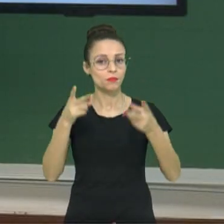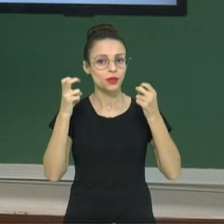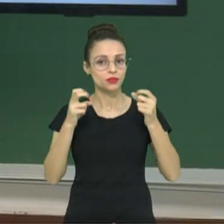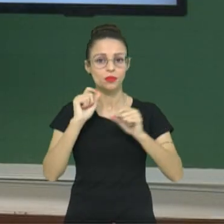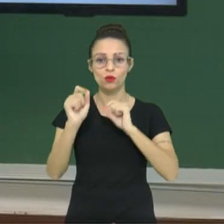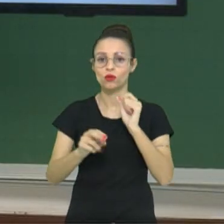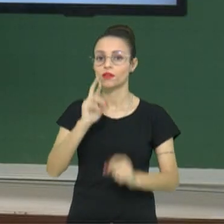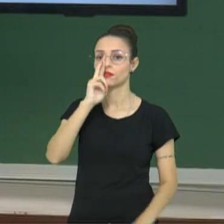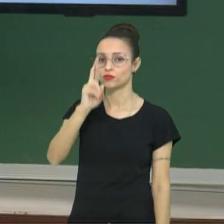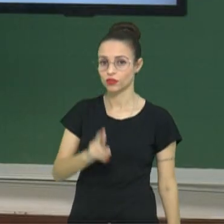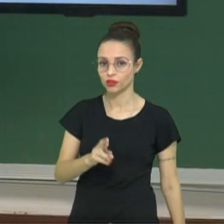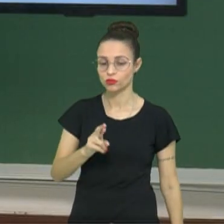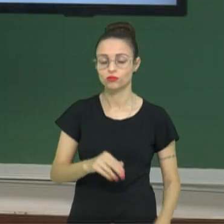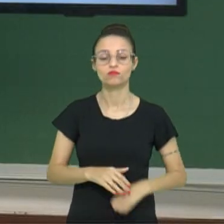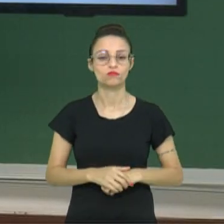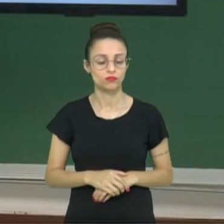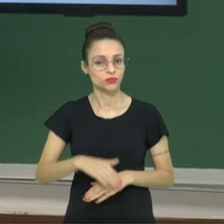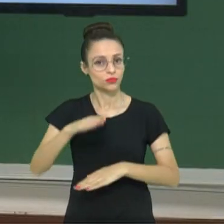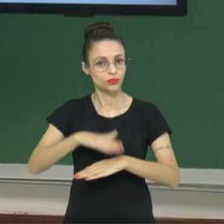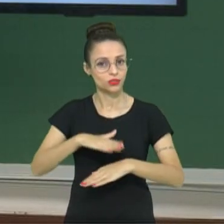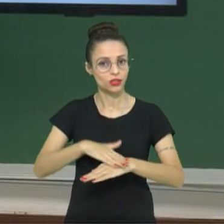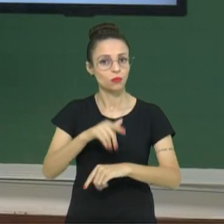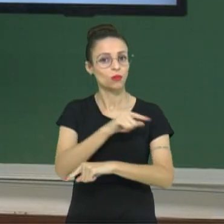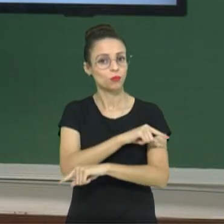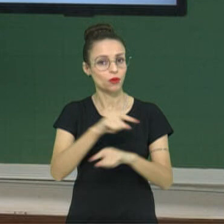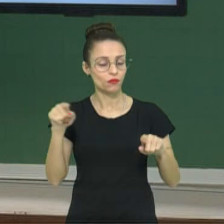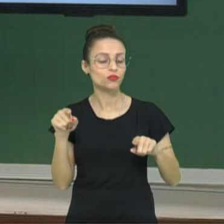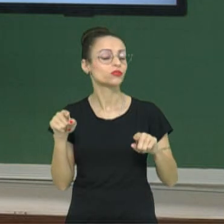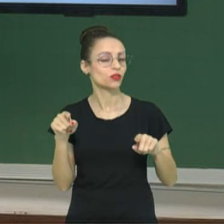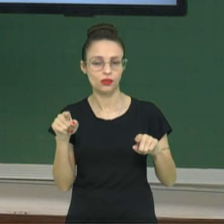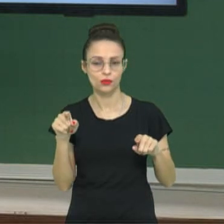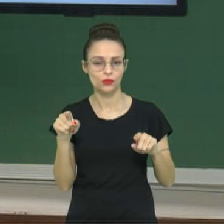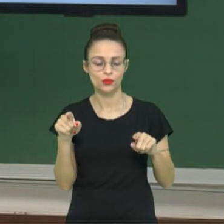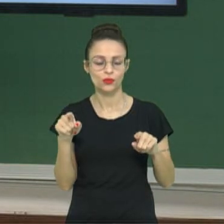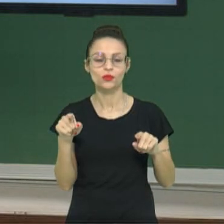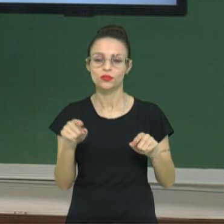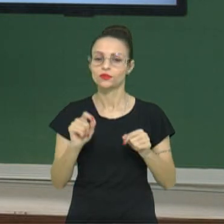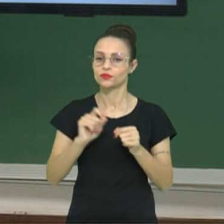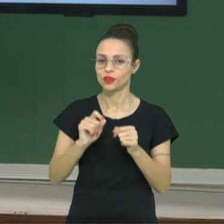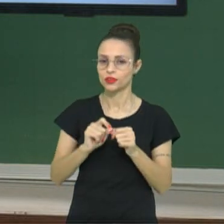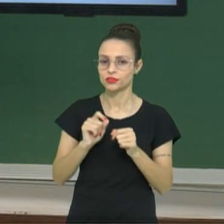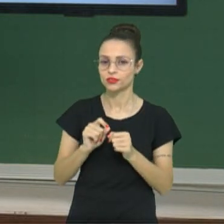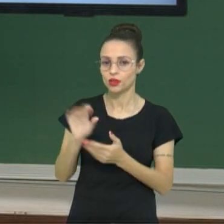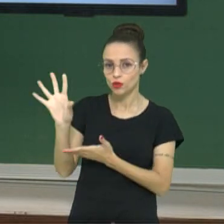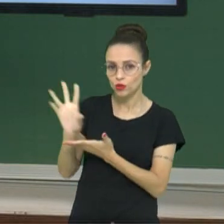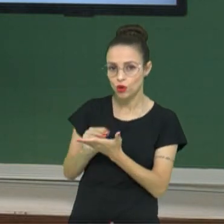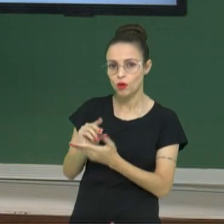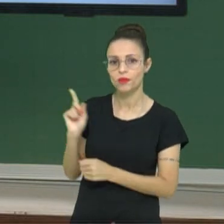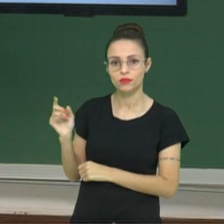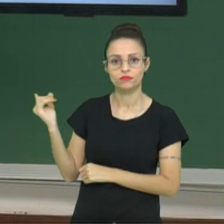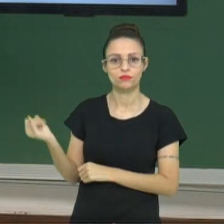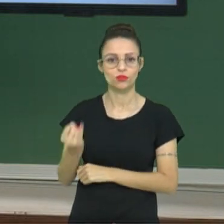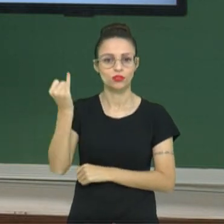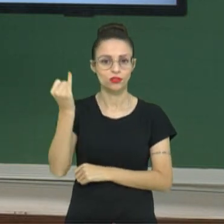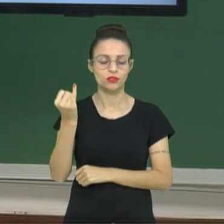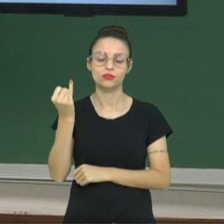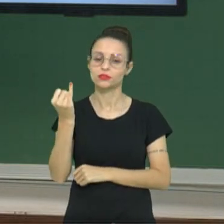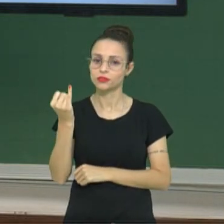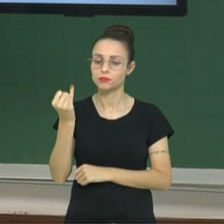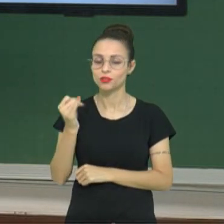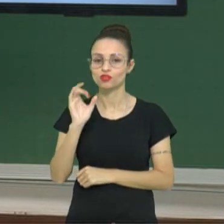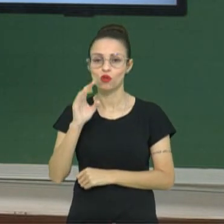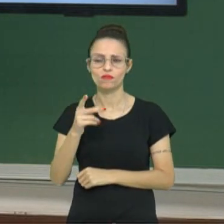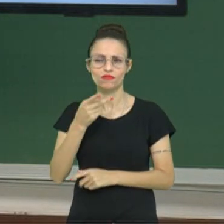esse resultado. Então, eu vou te dar um tempinho para você fazer a cópia, diz que é super importante, porque de repente a gente